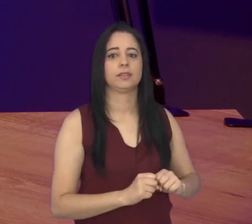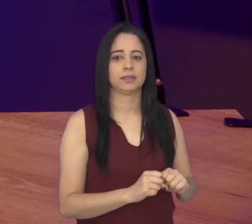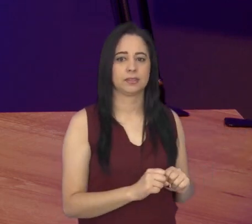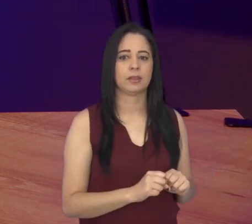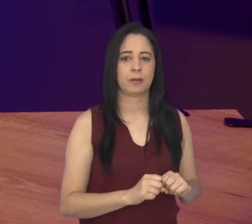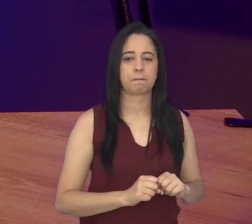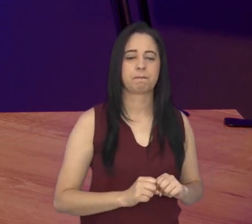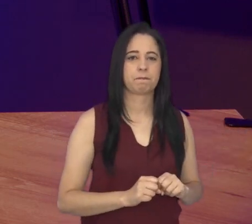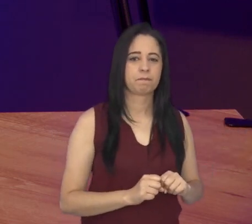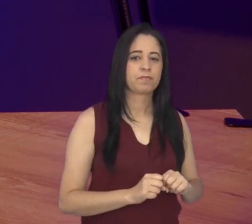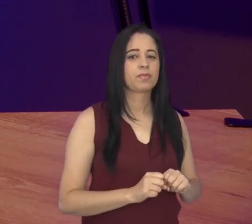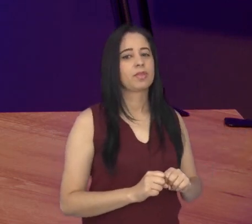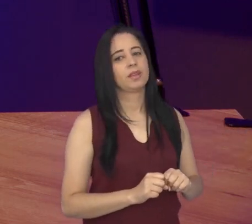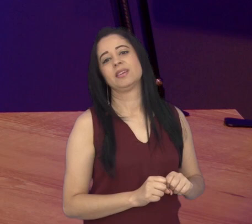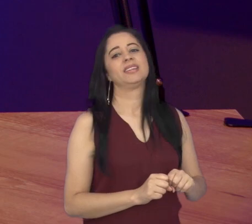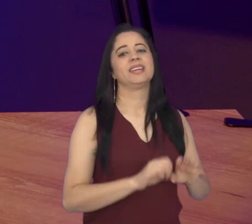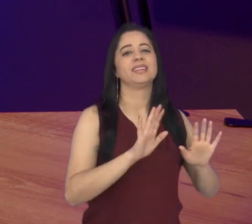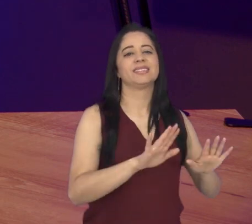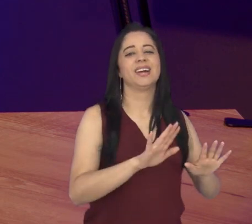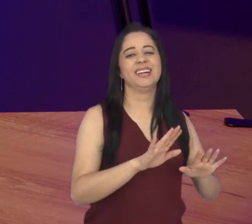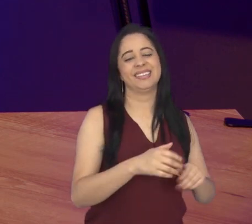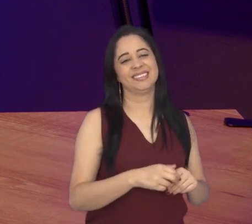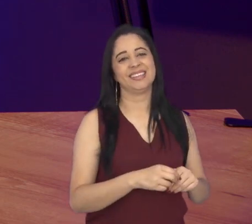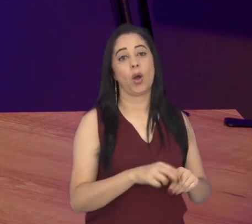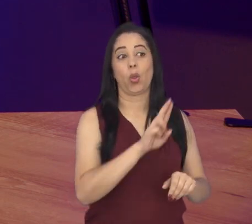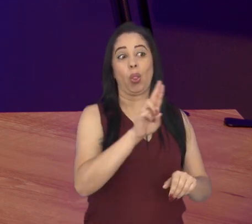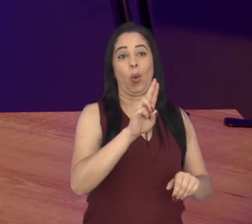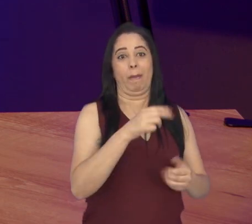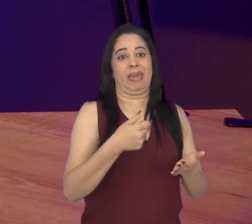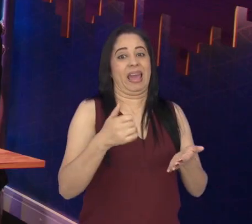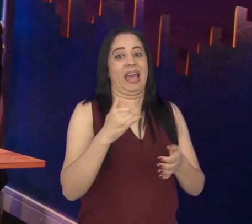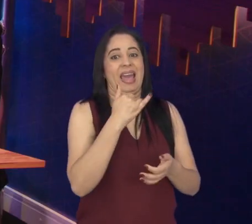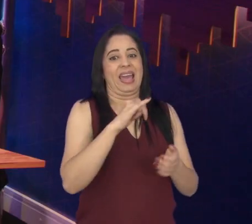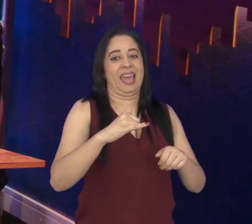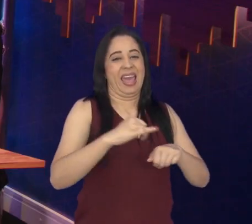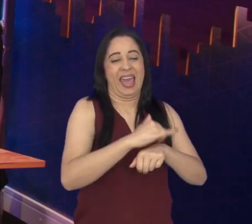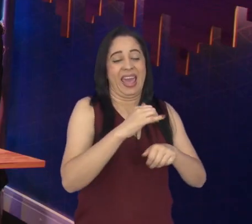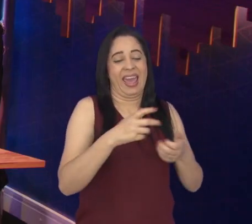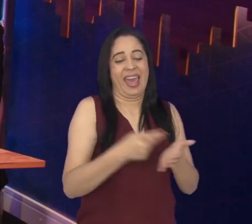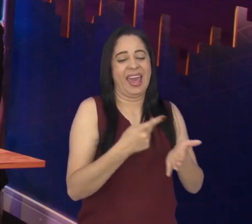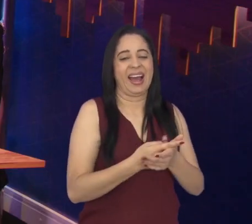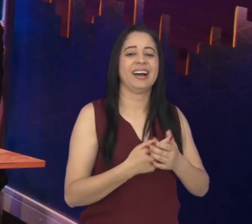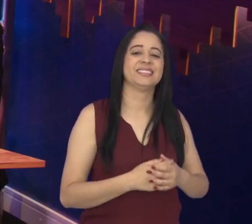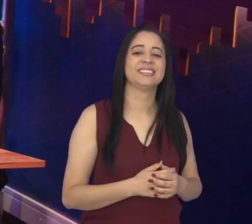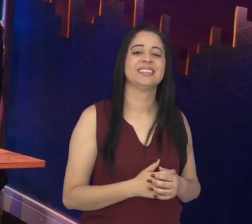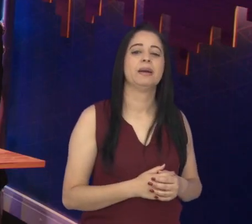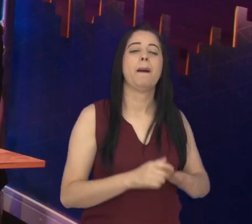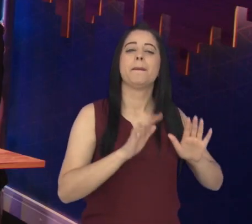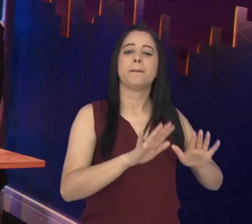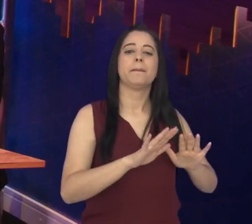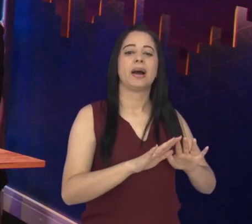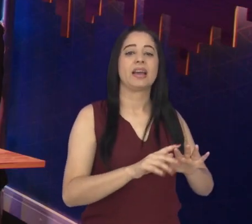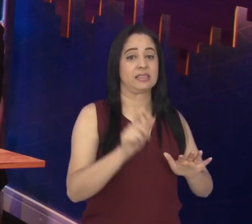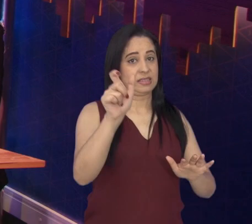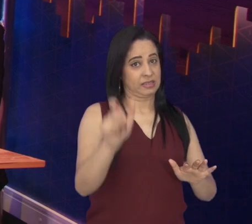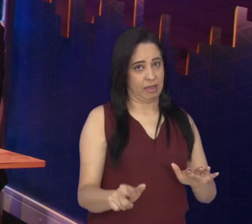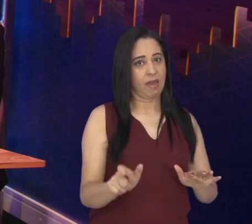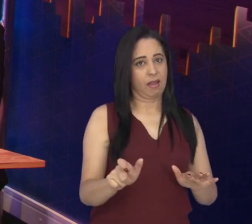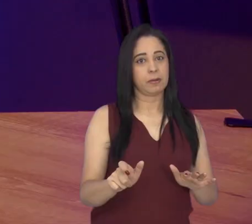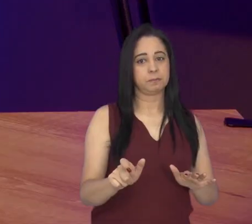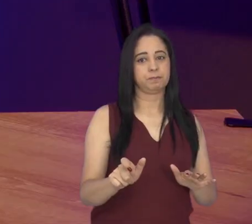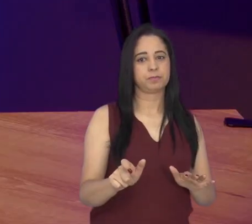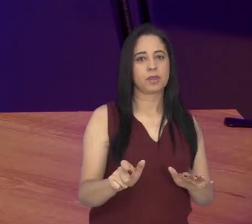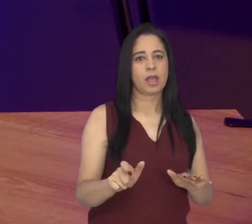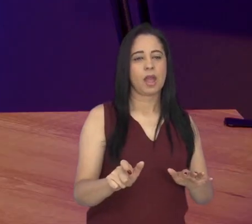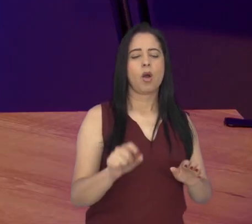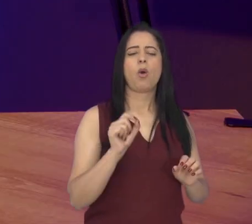o início também da trajetória da eu ia falar Emma, da Emma Watson. A Emma Watson é uma ótima pessoa na vida real também. Mas da